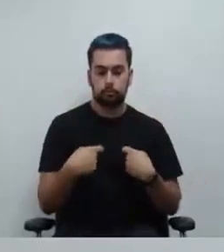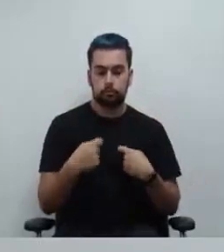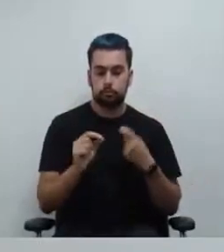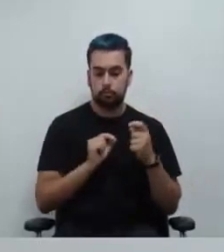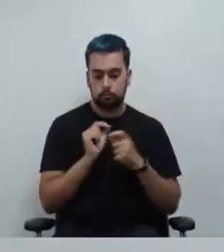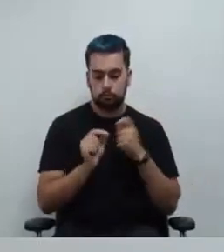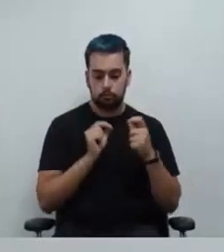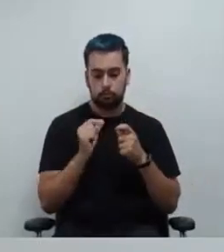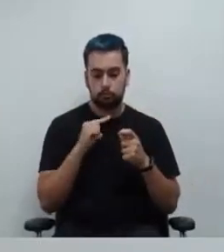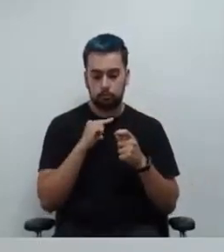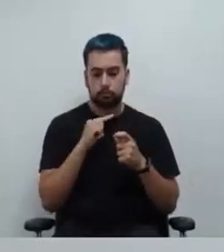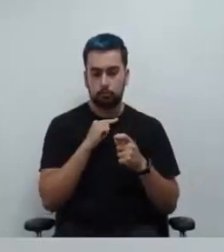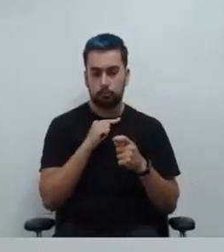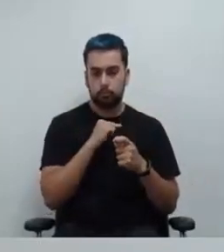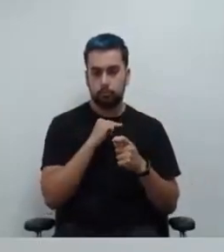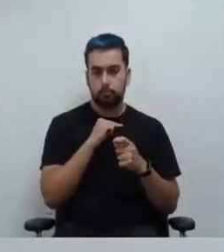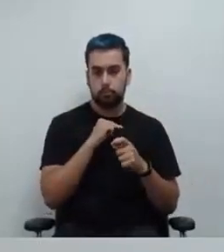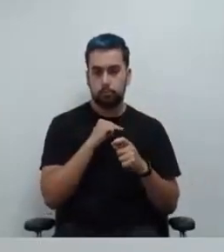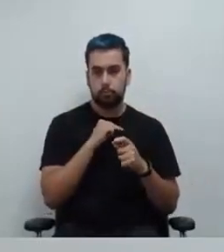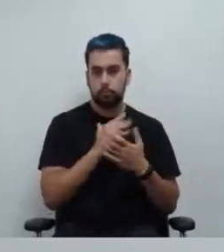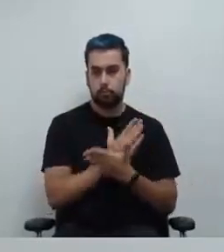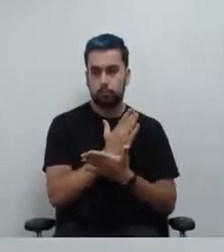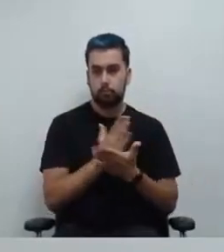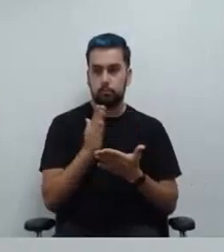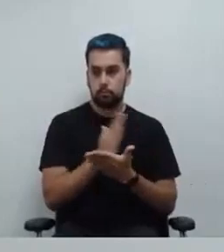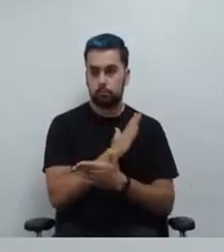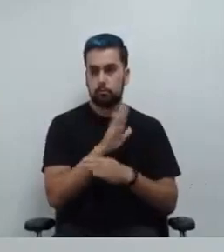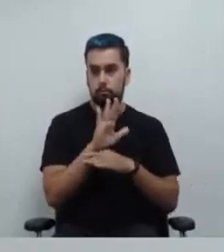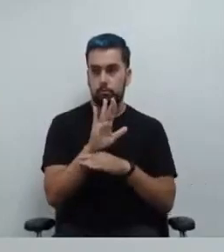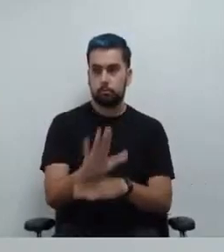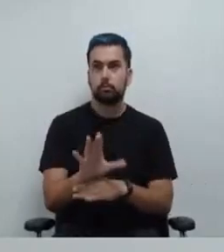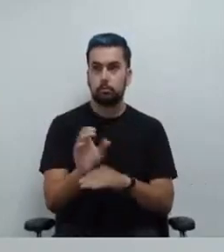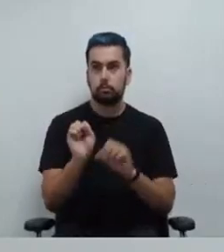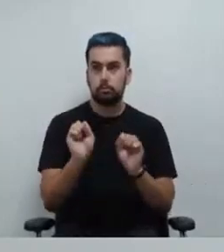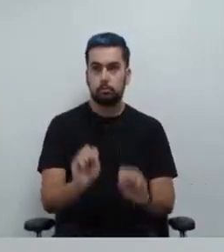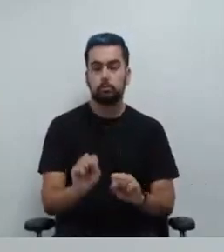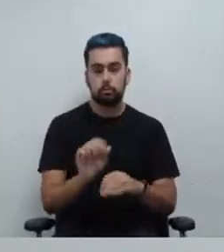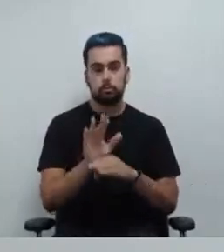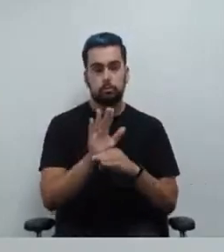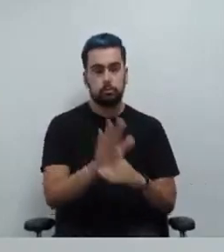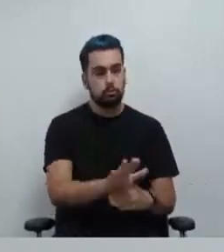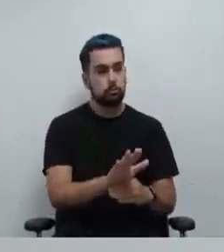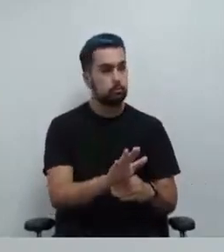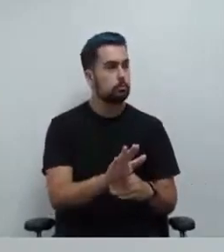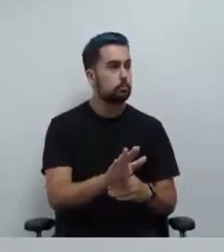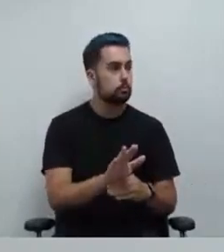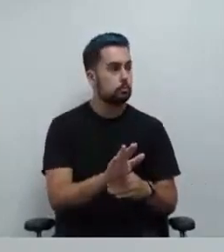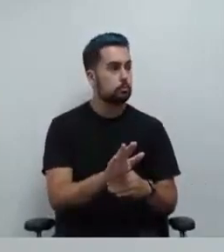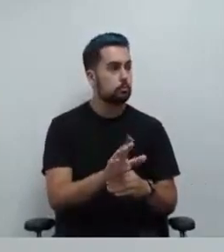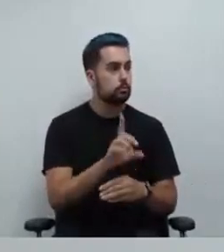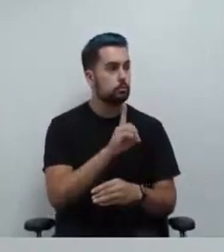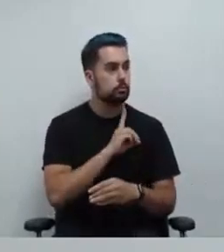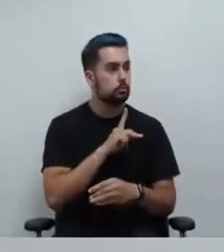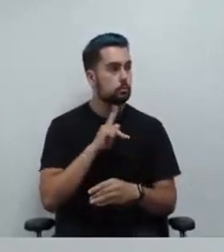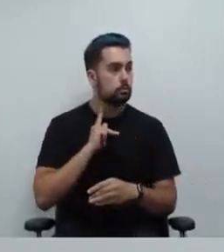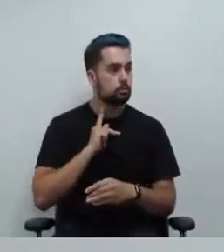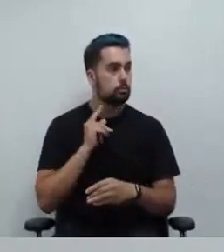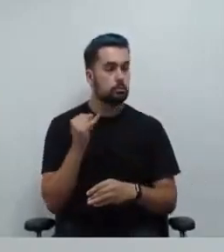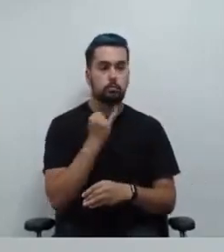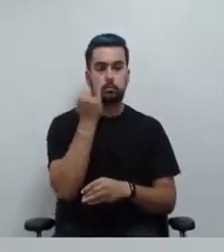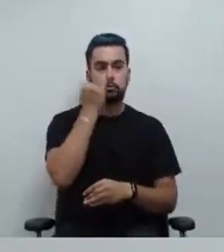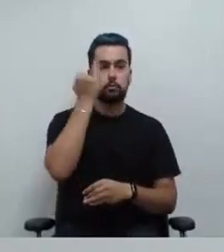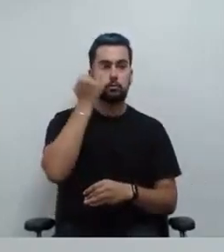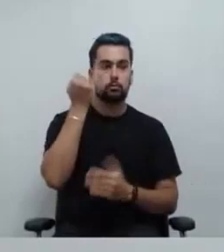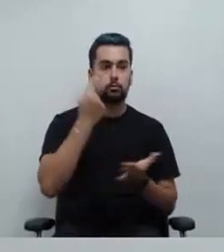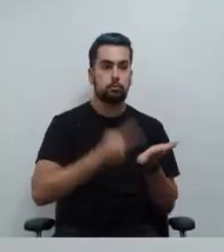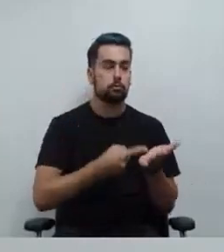que haja uma designação para auxílio, né? Eles poderiam ficar auxiliando defensores e defensoras. Seria bastante interessante